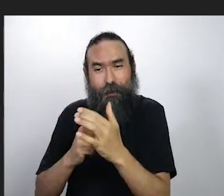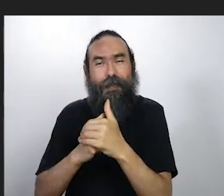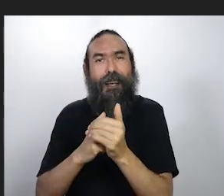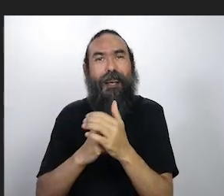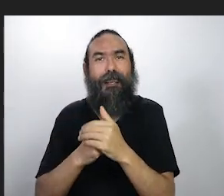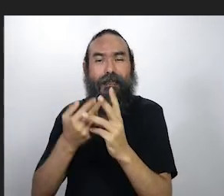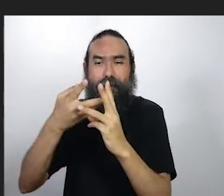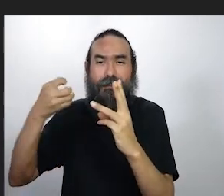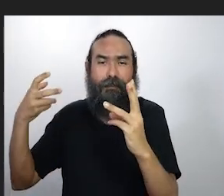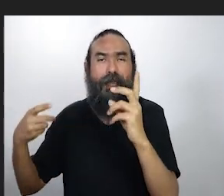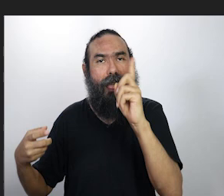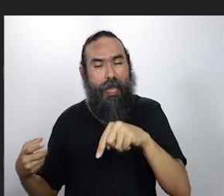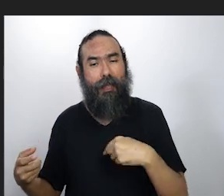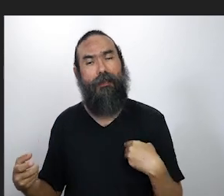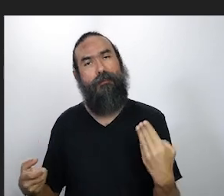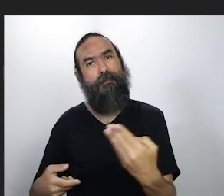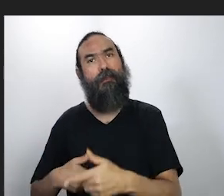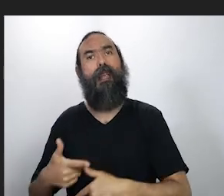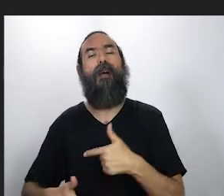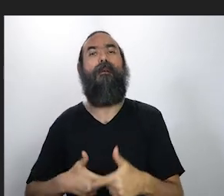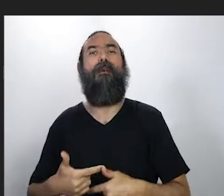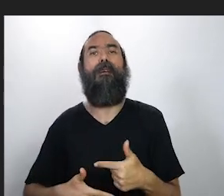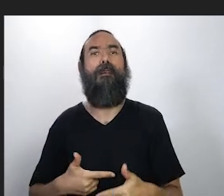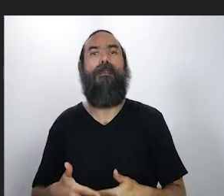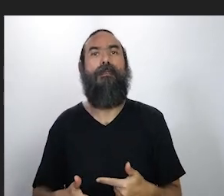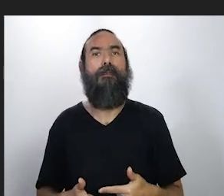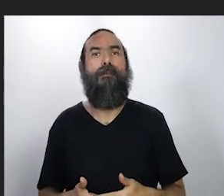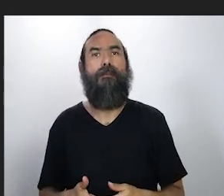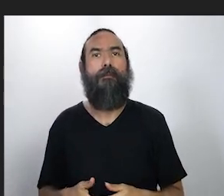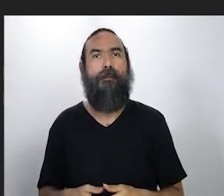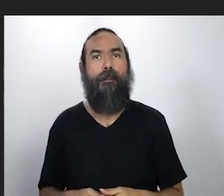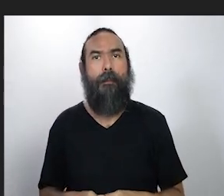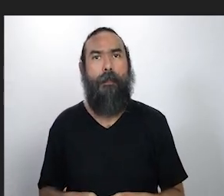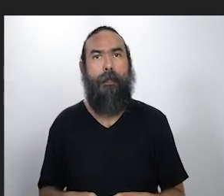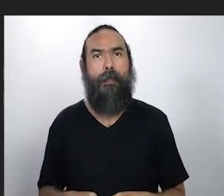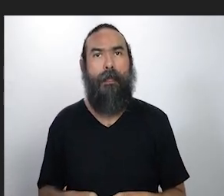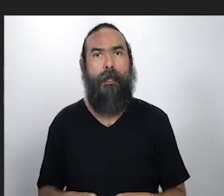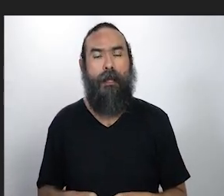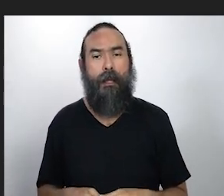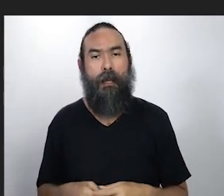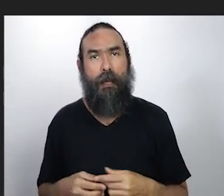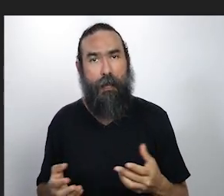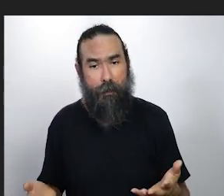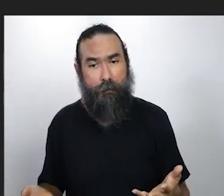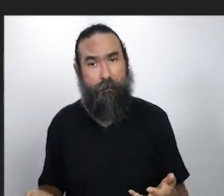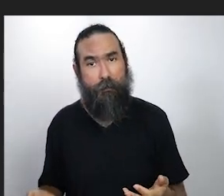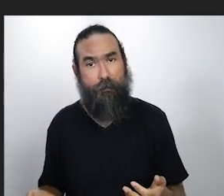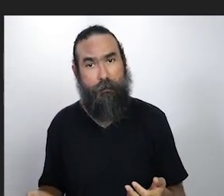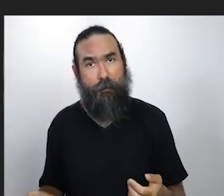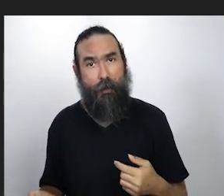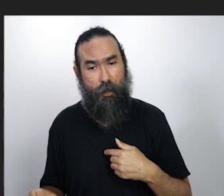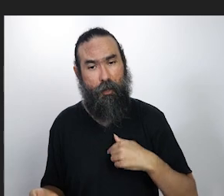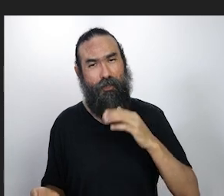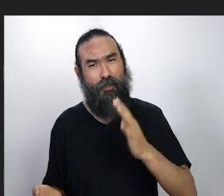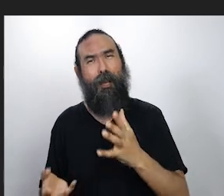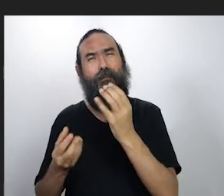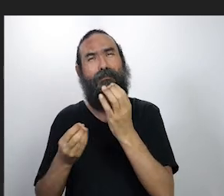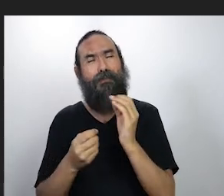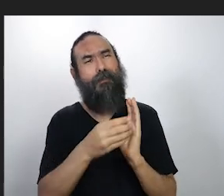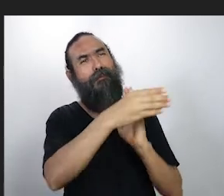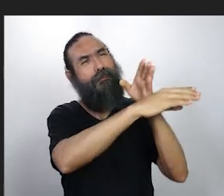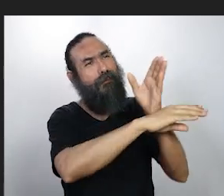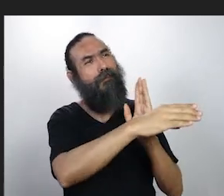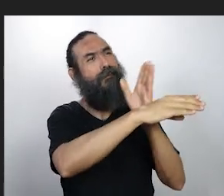atua mais por universidades. Eu já frequentei muito universidades com indígenas, já levei muito, ajudei a criar cursos,